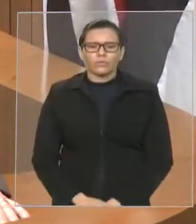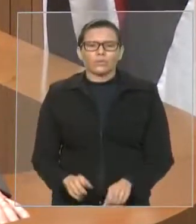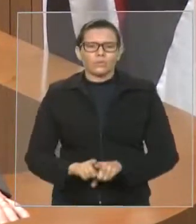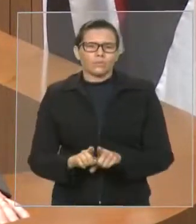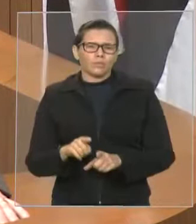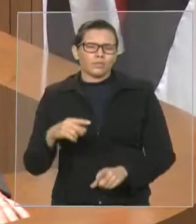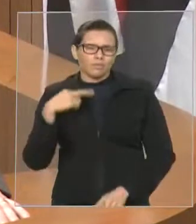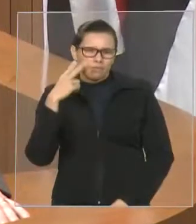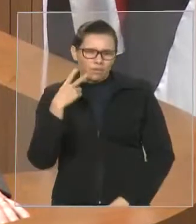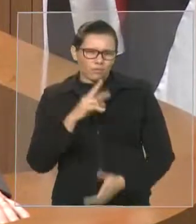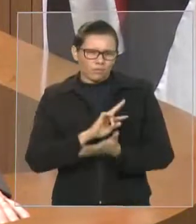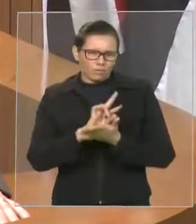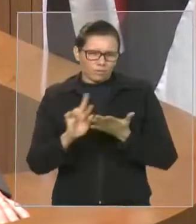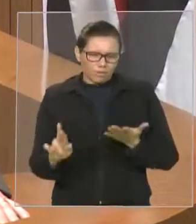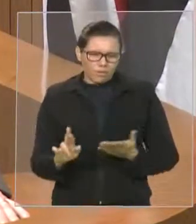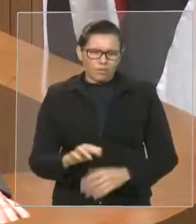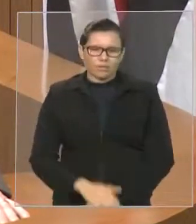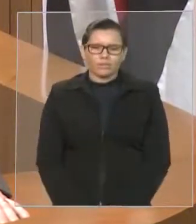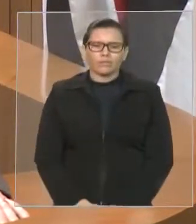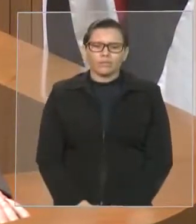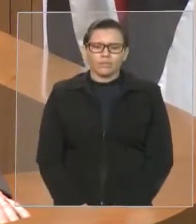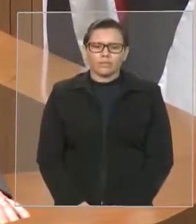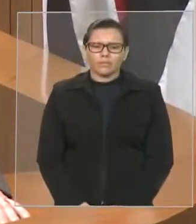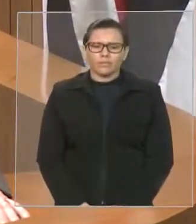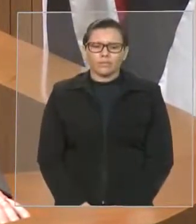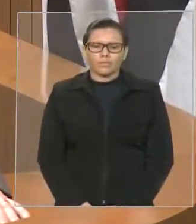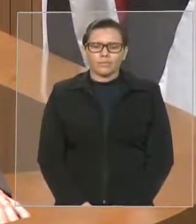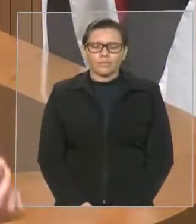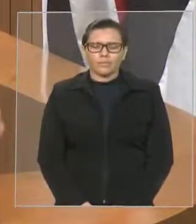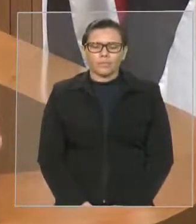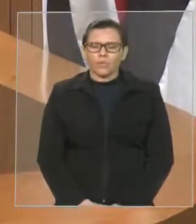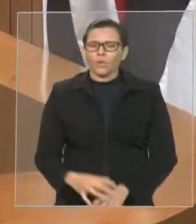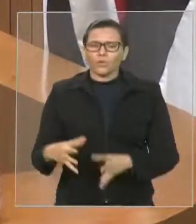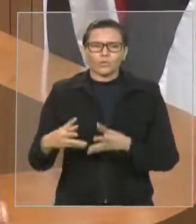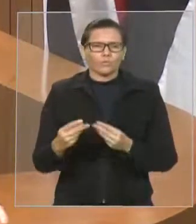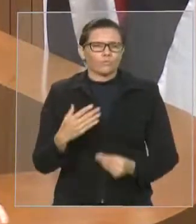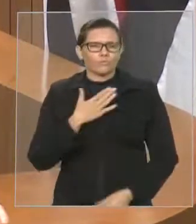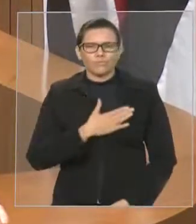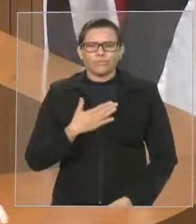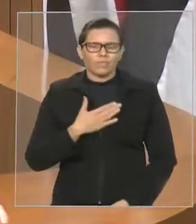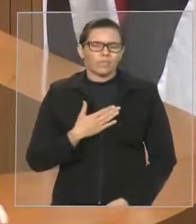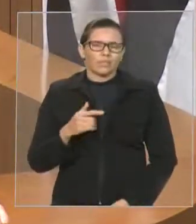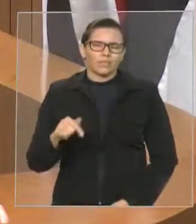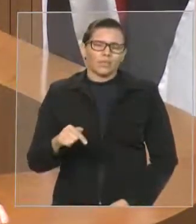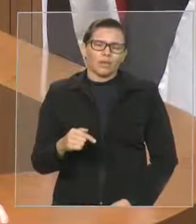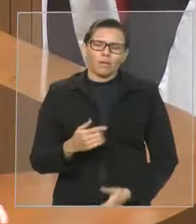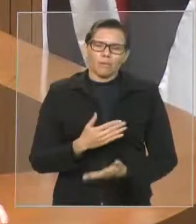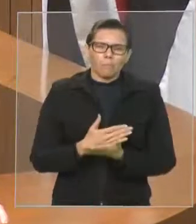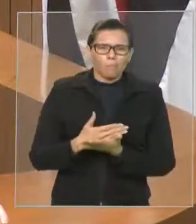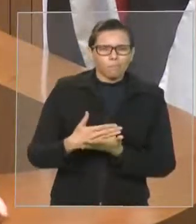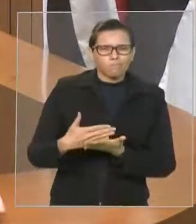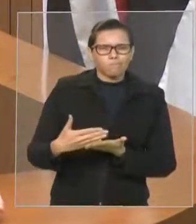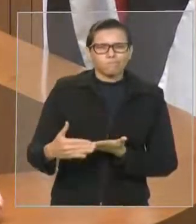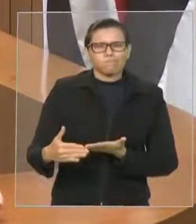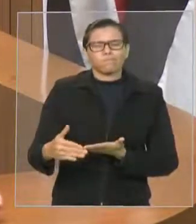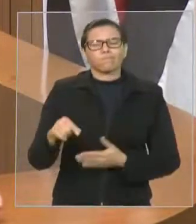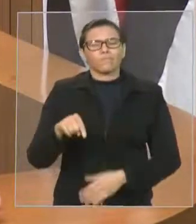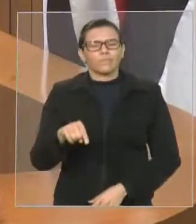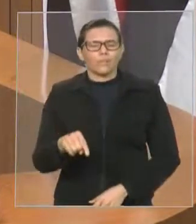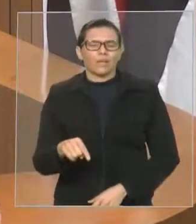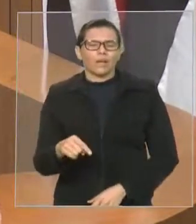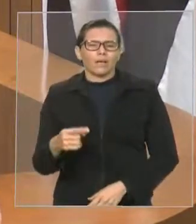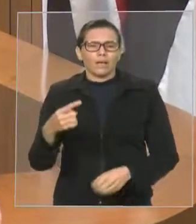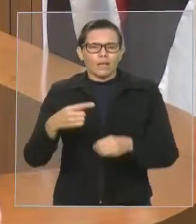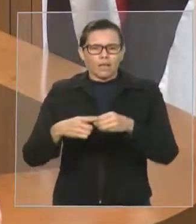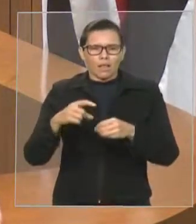satisfeitos com o serviço que estava começando, e começou exatamente pela avenida principal do comércio